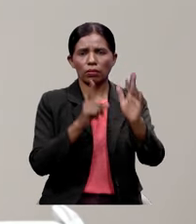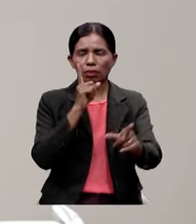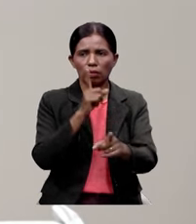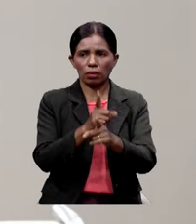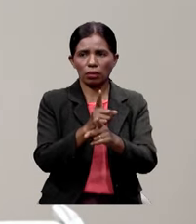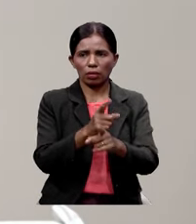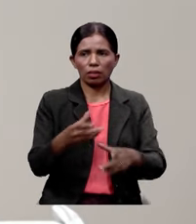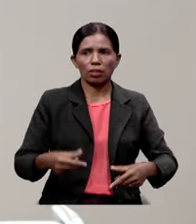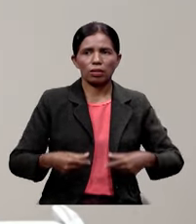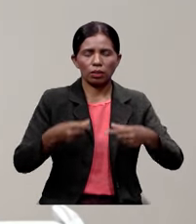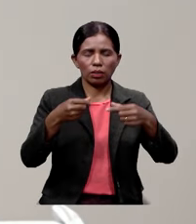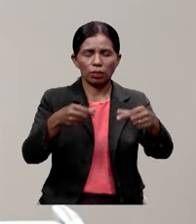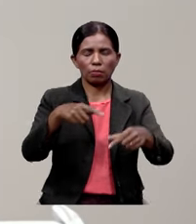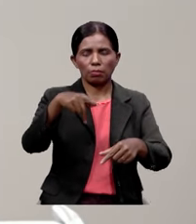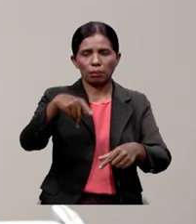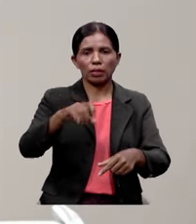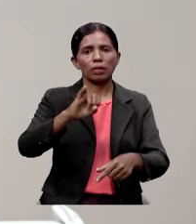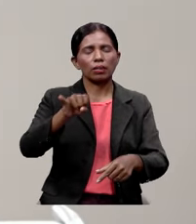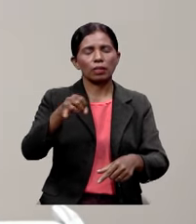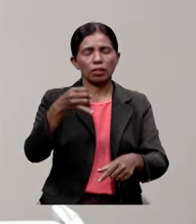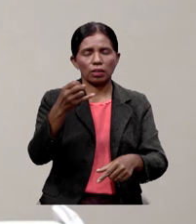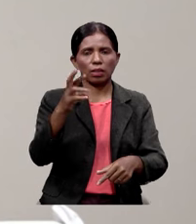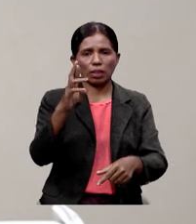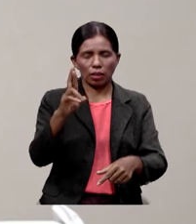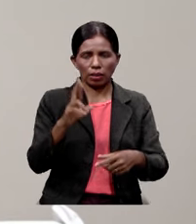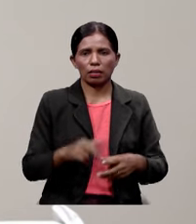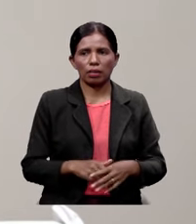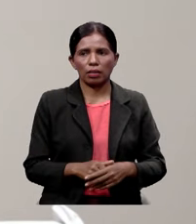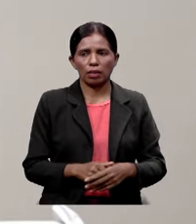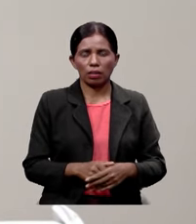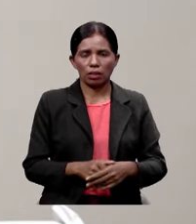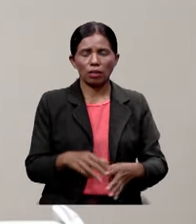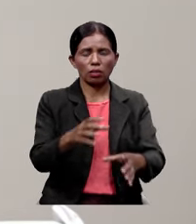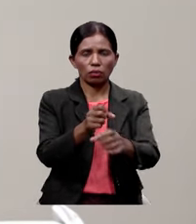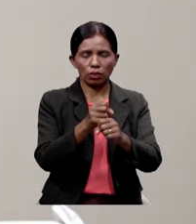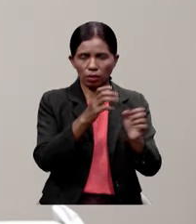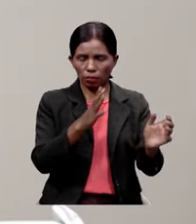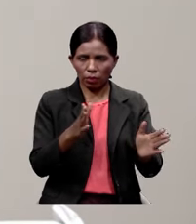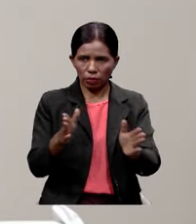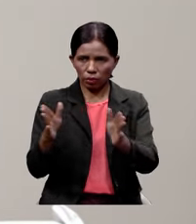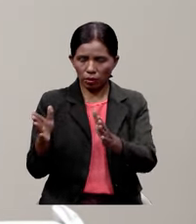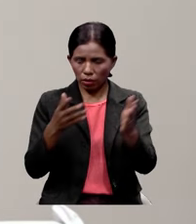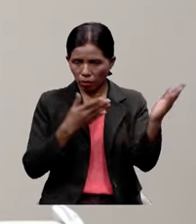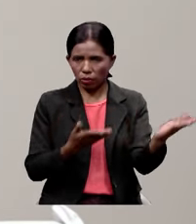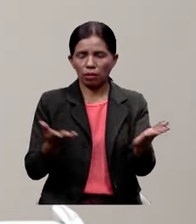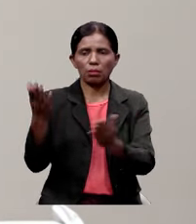se entrega para a Procuradoria Geral da República, para fute processo, haruga para o tribunal.